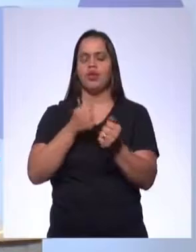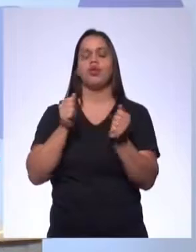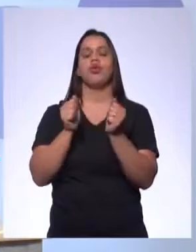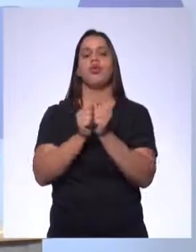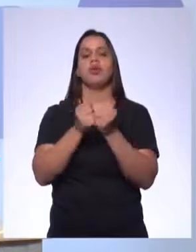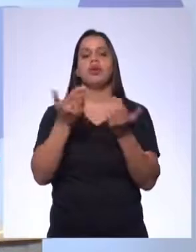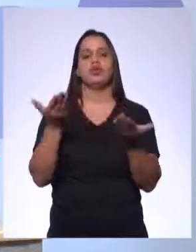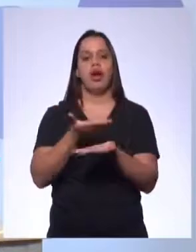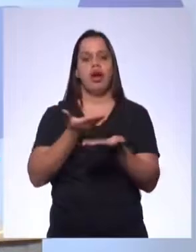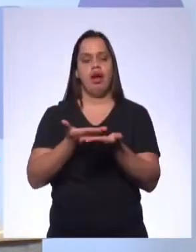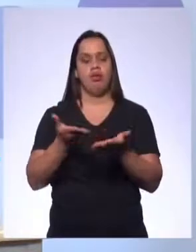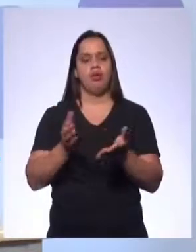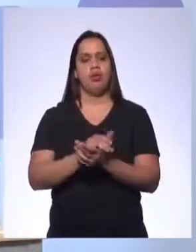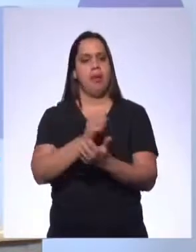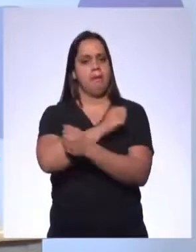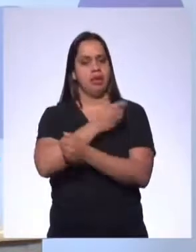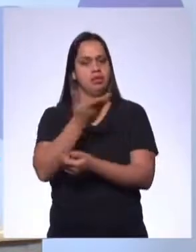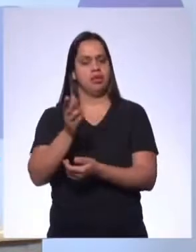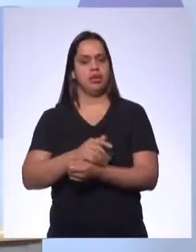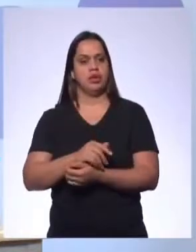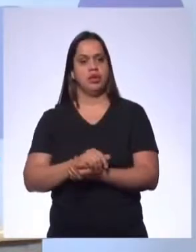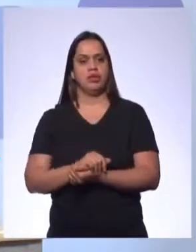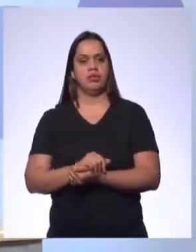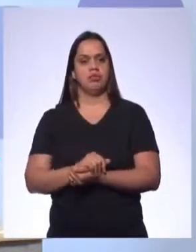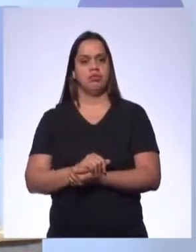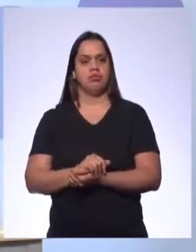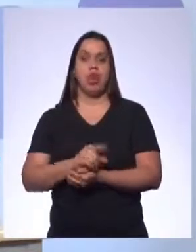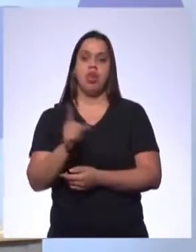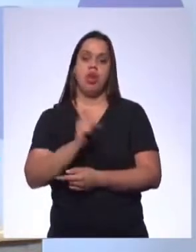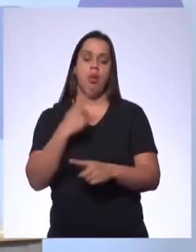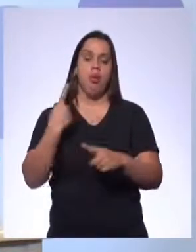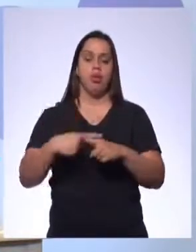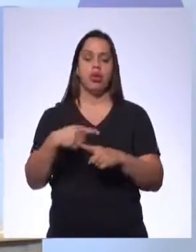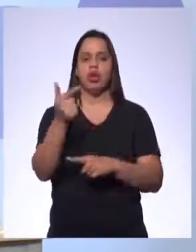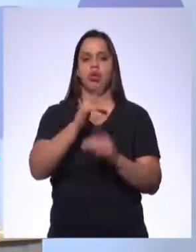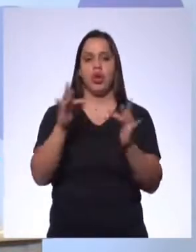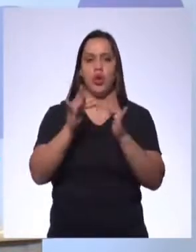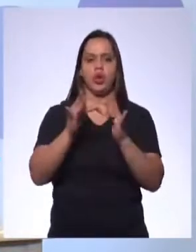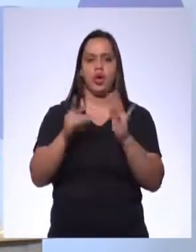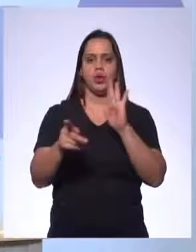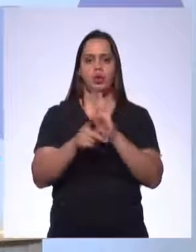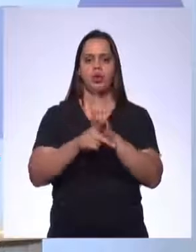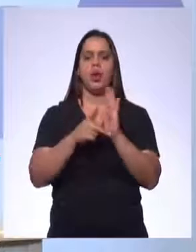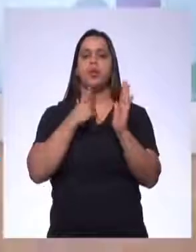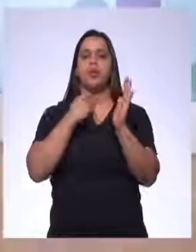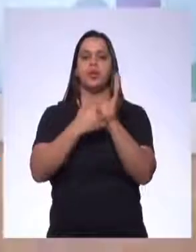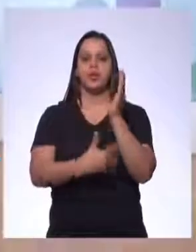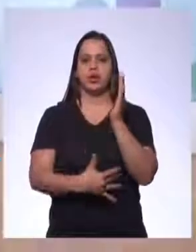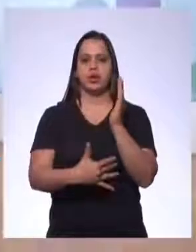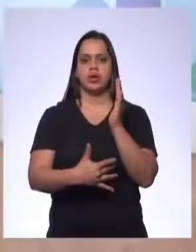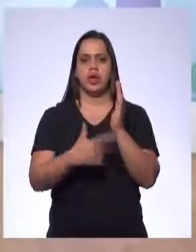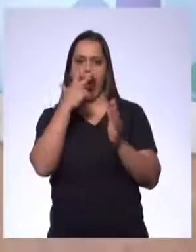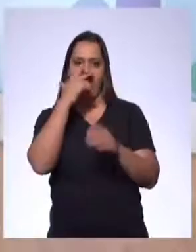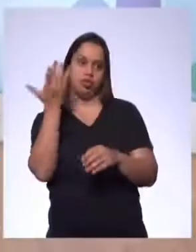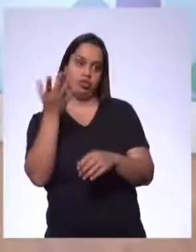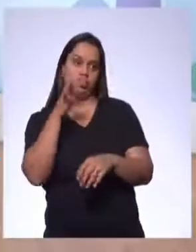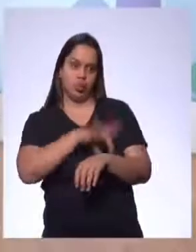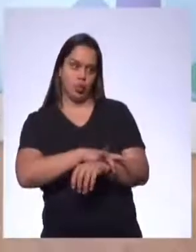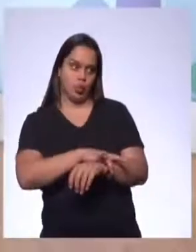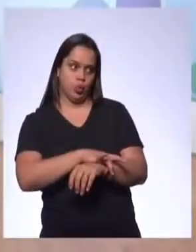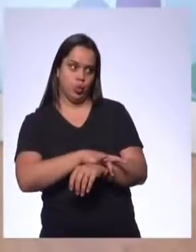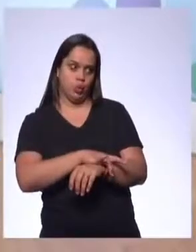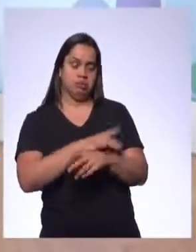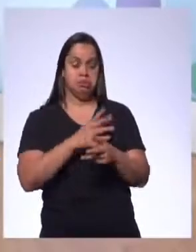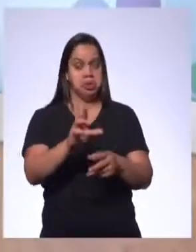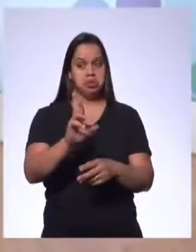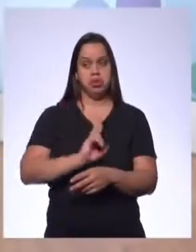participando. Pois não tem contato sanguíneo. Ok. E Ela achou que é seguro? ela